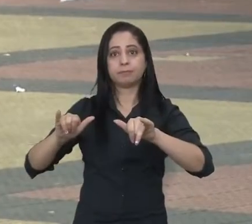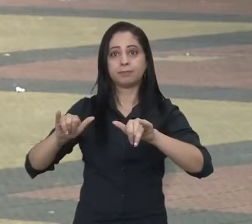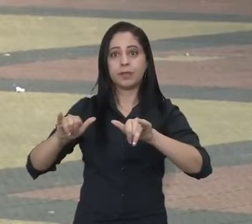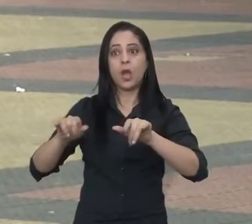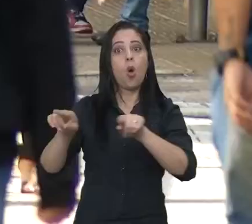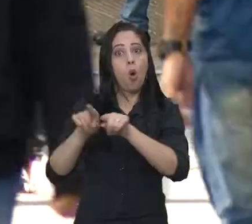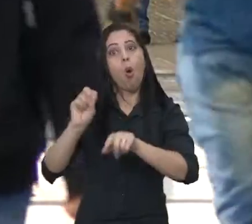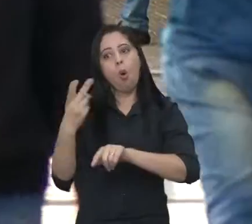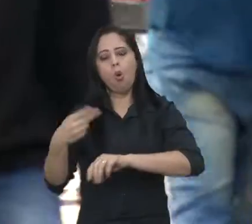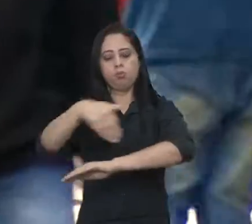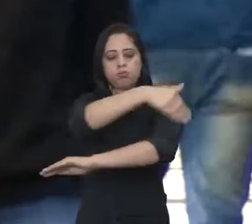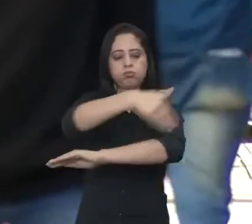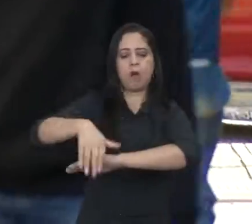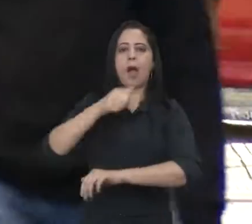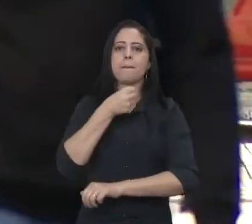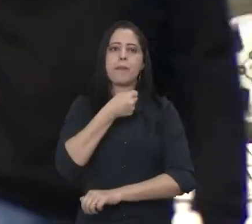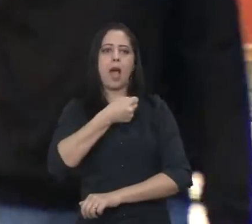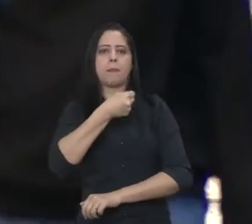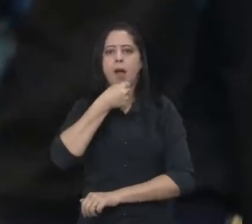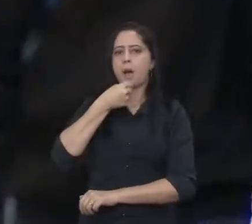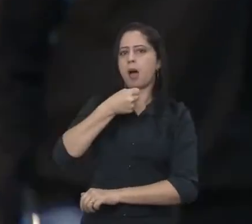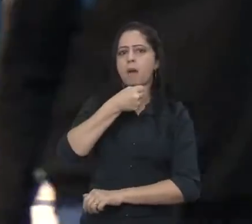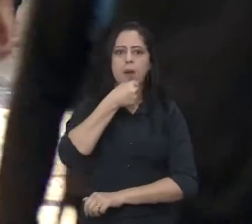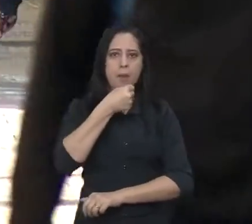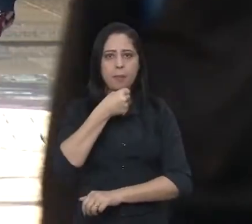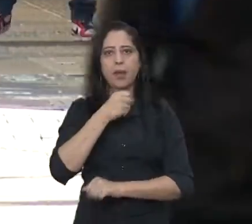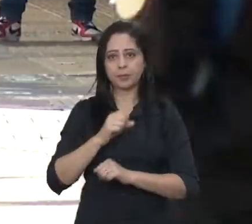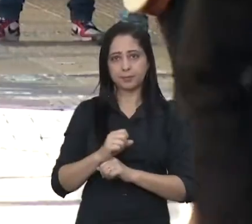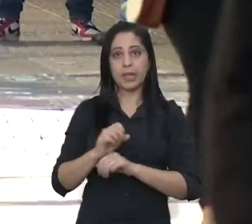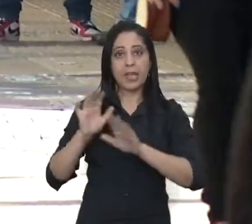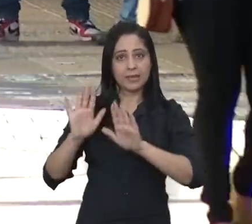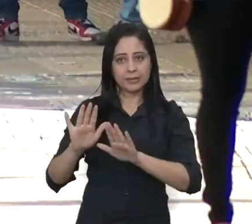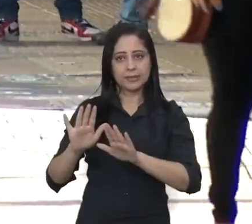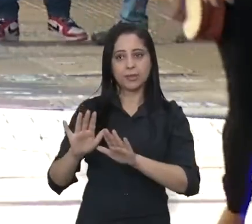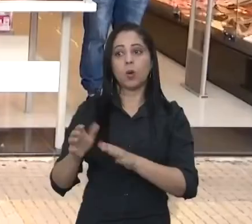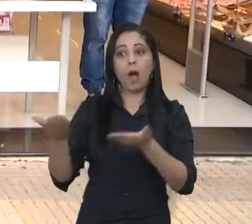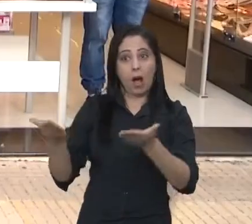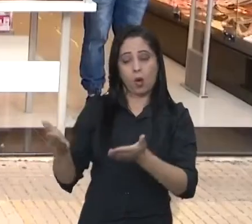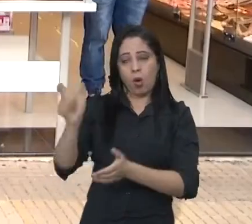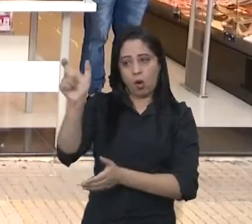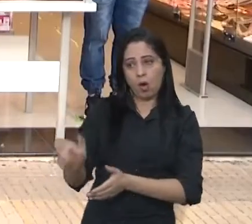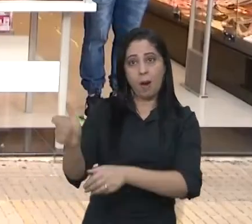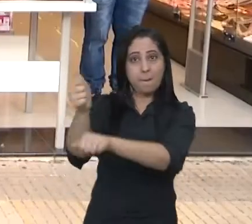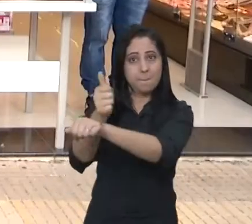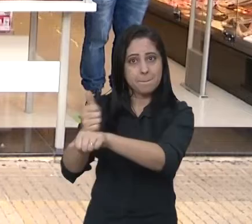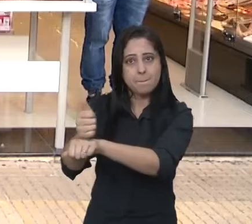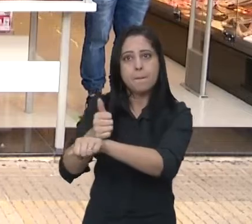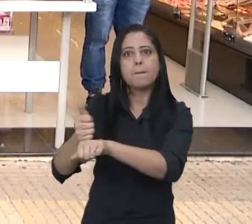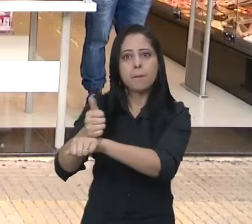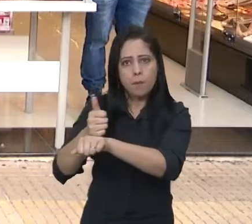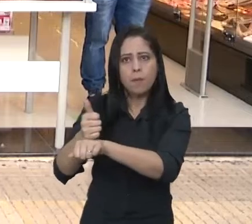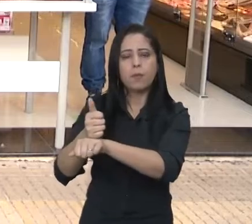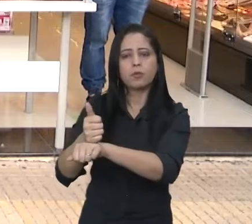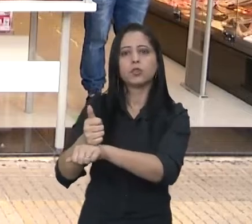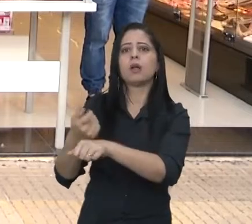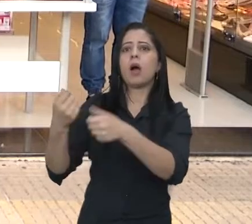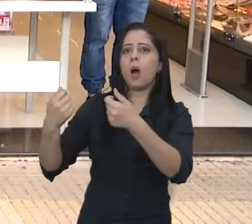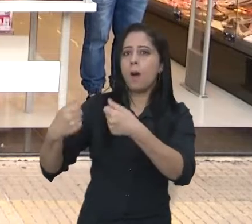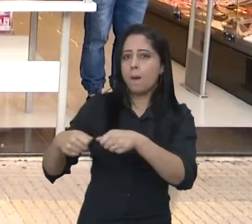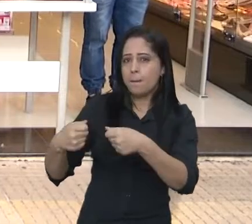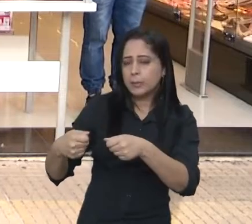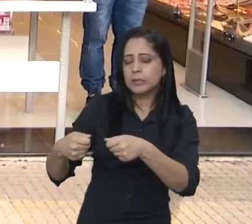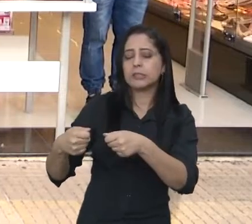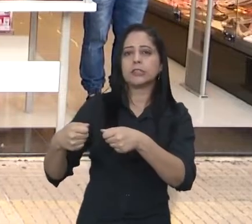da cidade ou mesmo em vias públicas próximas aos estabelecimentos. Para desempenhar essa atividade de